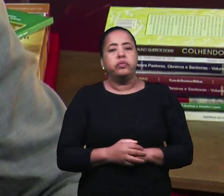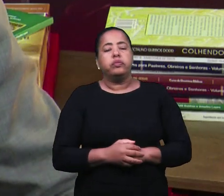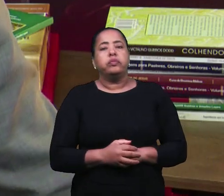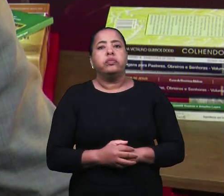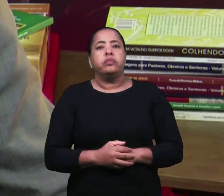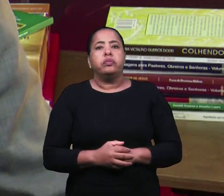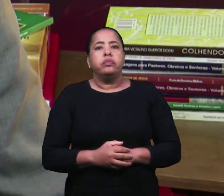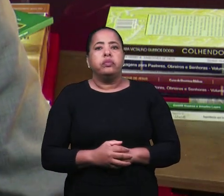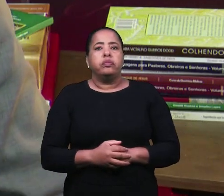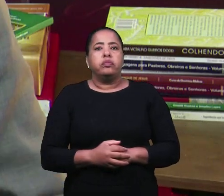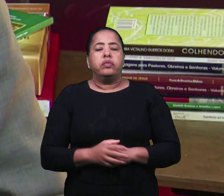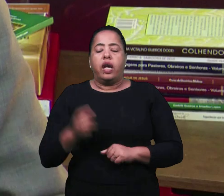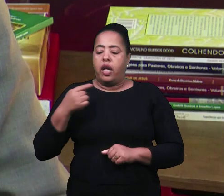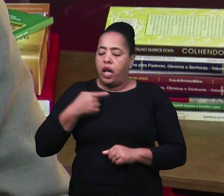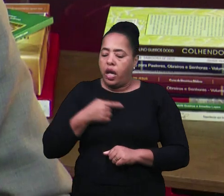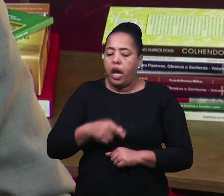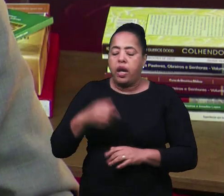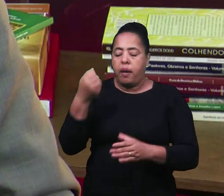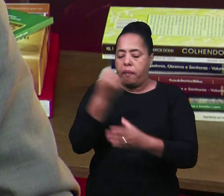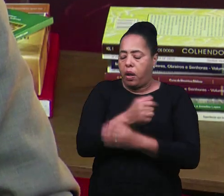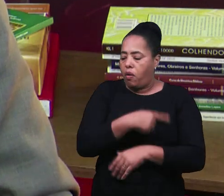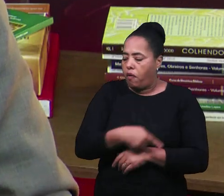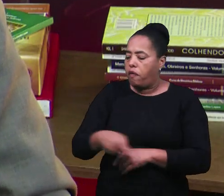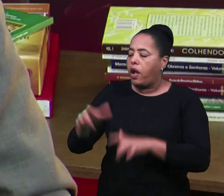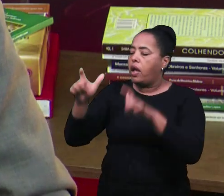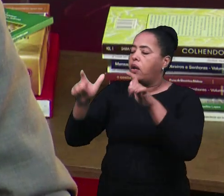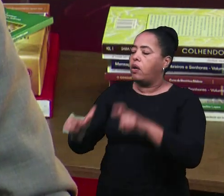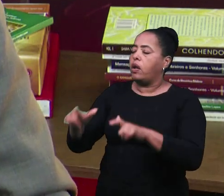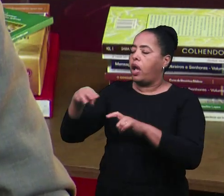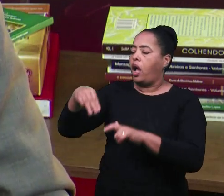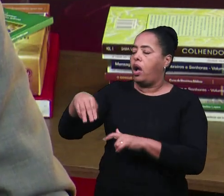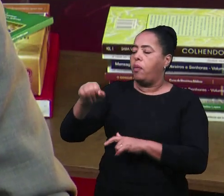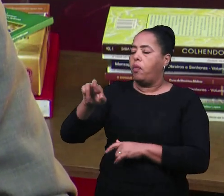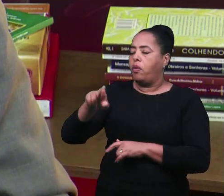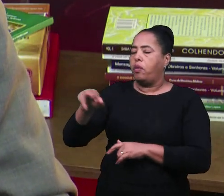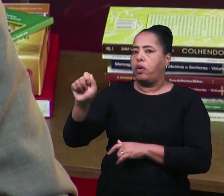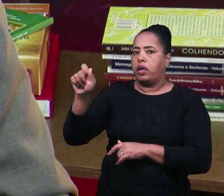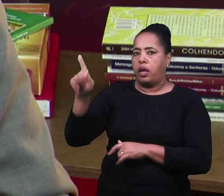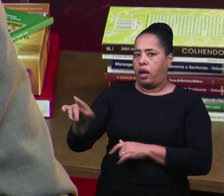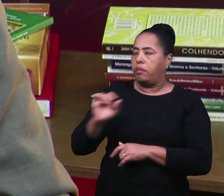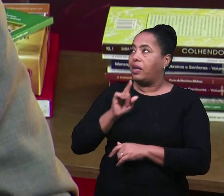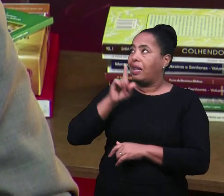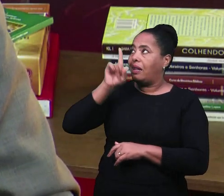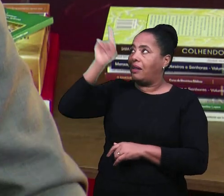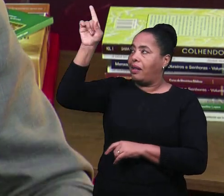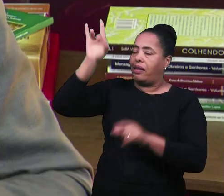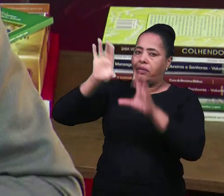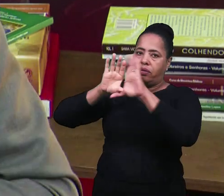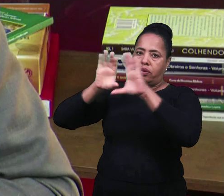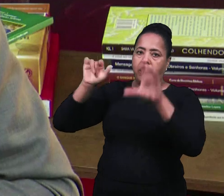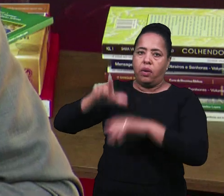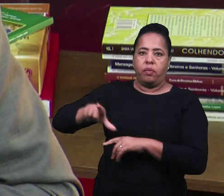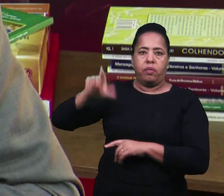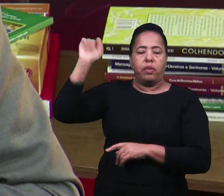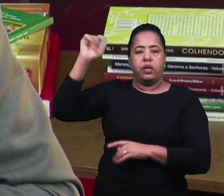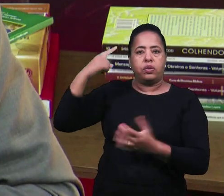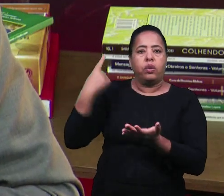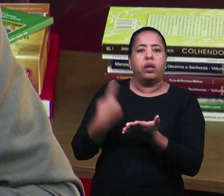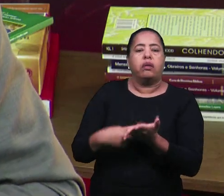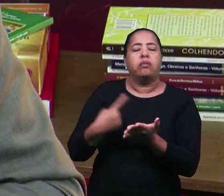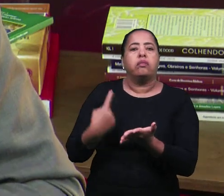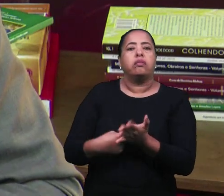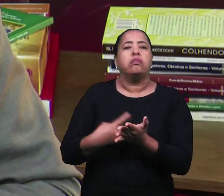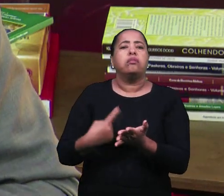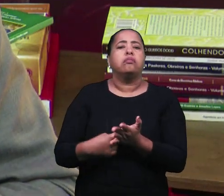termina, e vai à terra de Moriá, né? Porque lá na eternidade houve uma decisão, né? Um pacto, né?